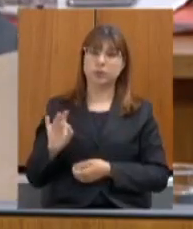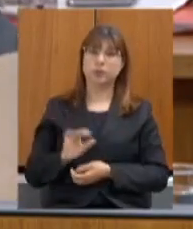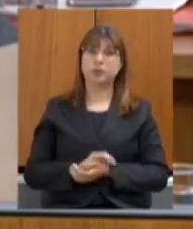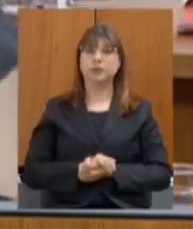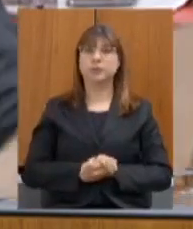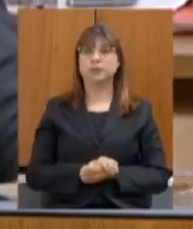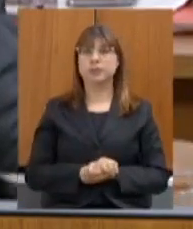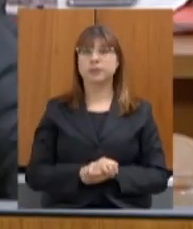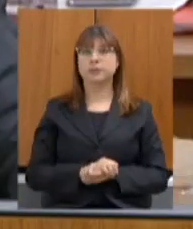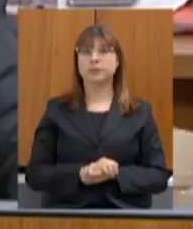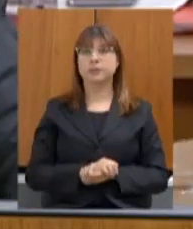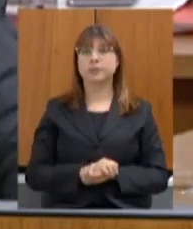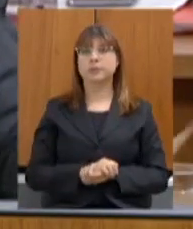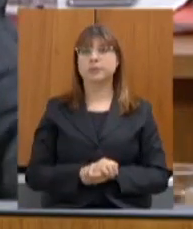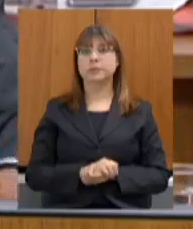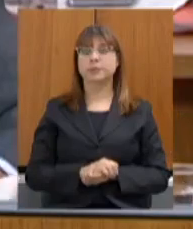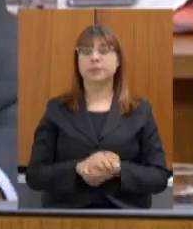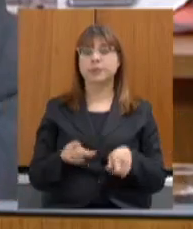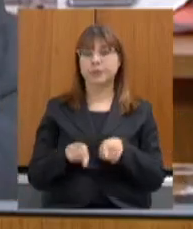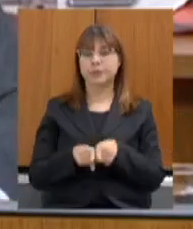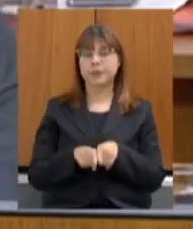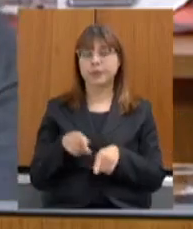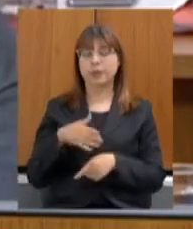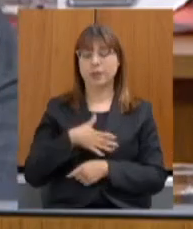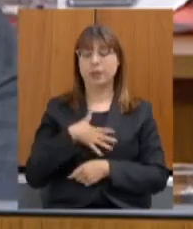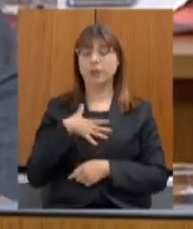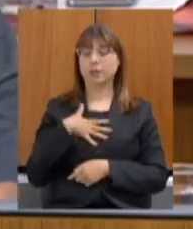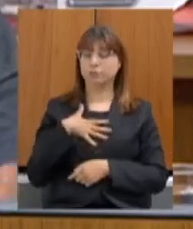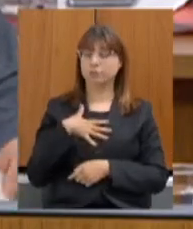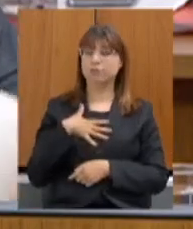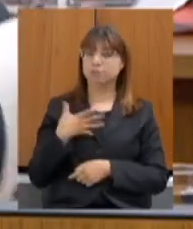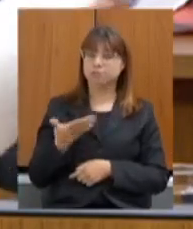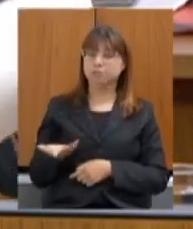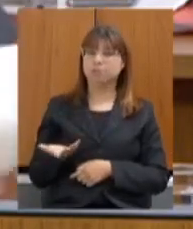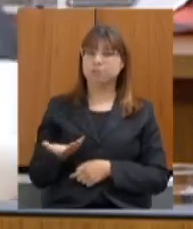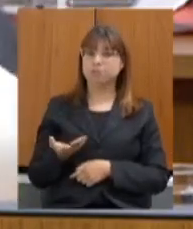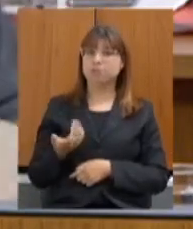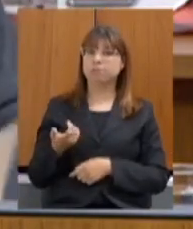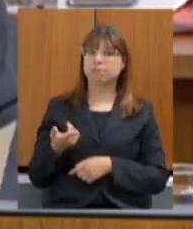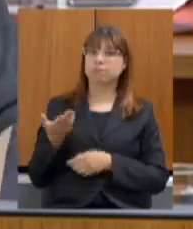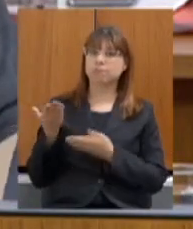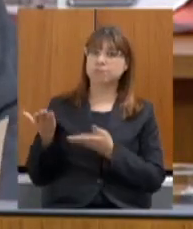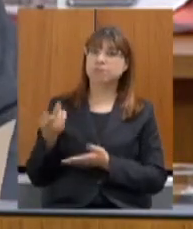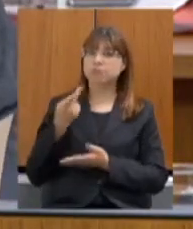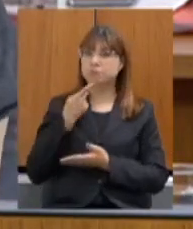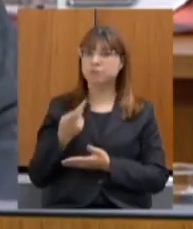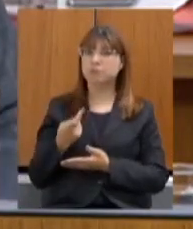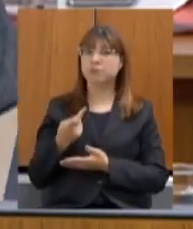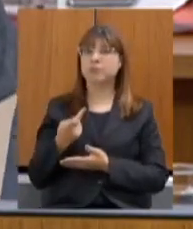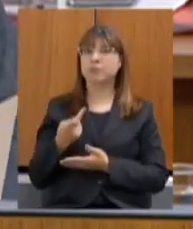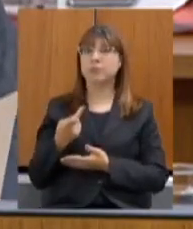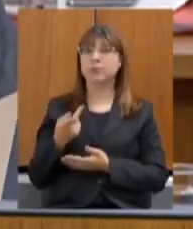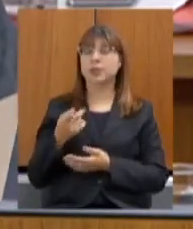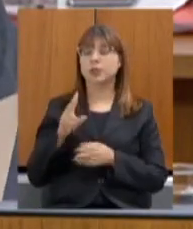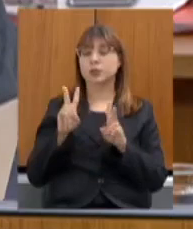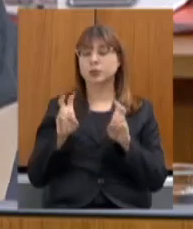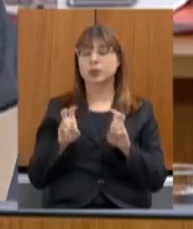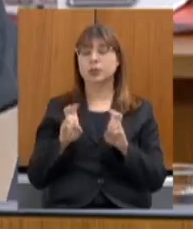Quero também manifestar a nossa satisfação quando a Vossa Excelência manifesta, no primeiro lugar, da educação,